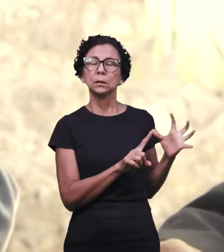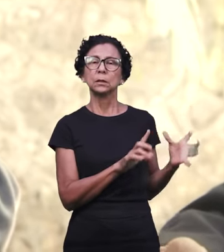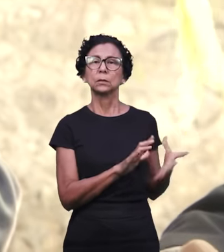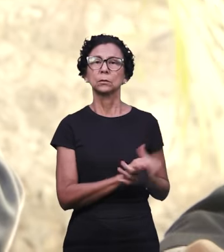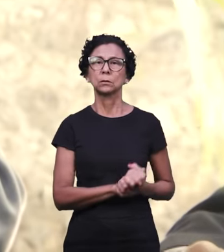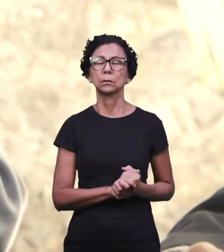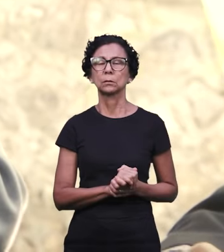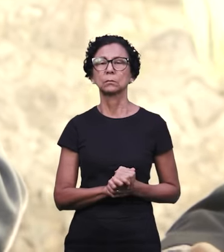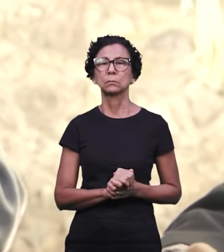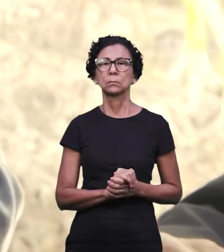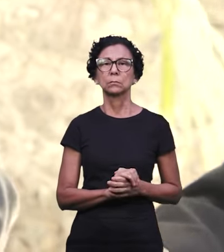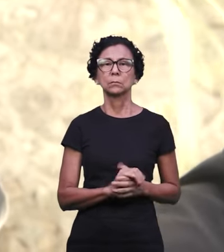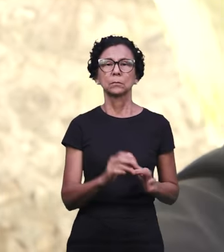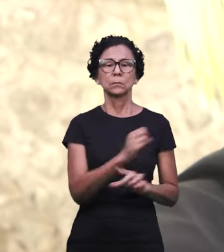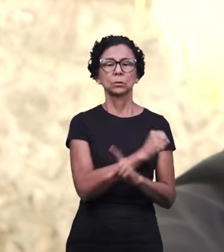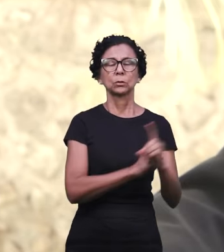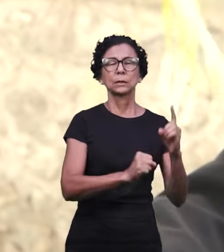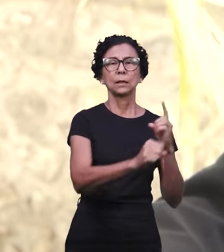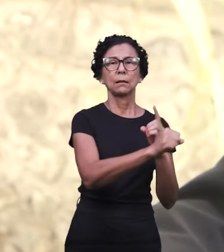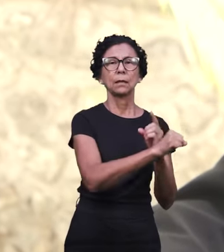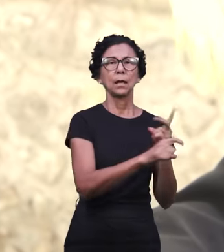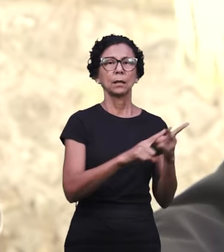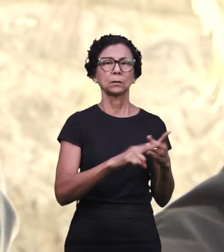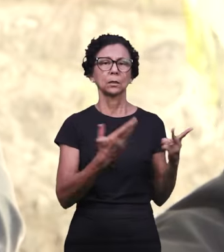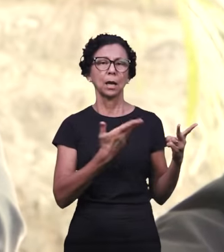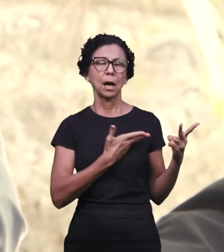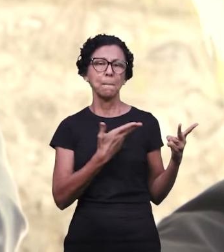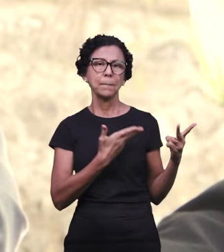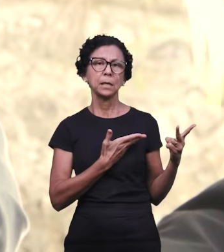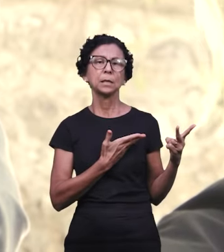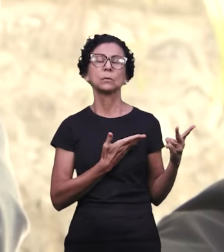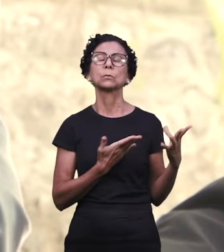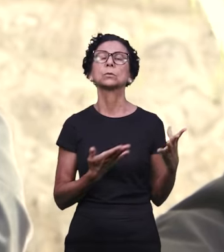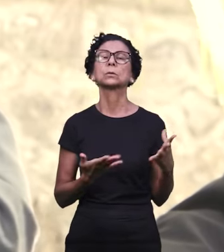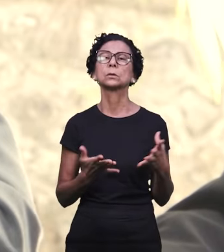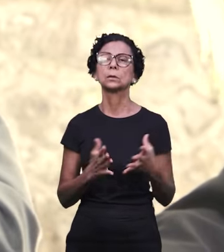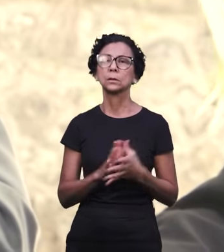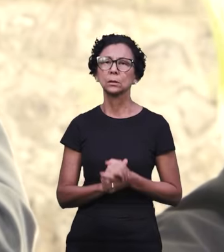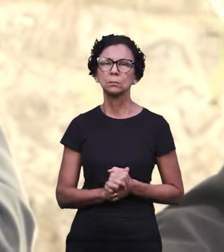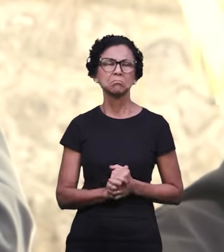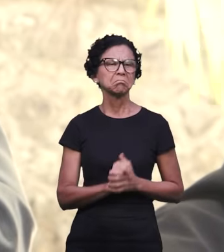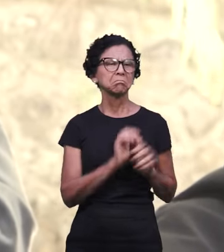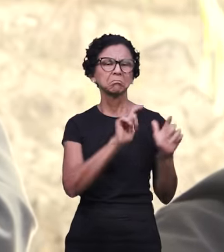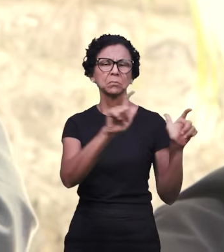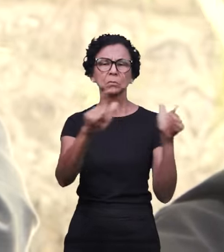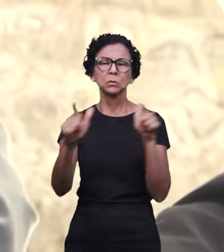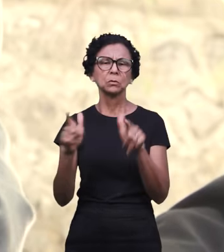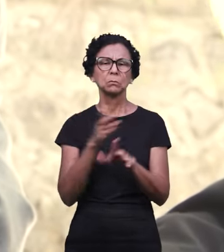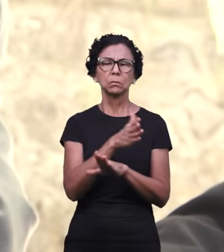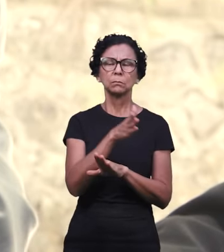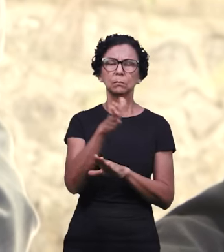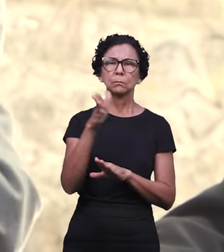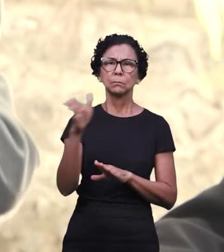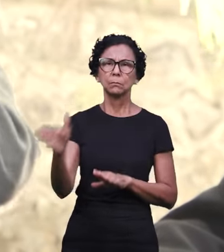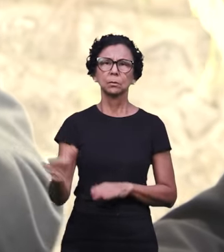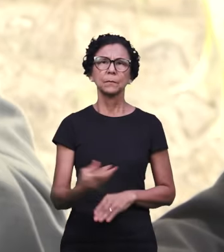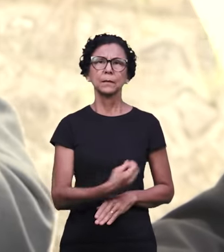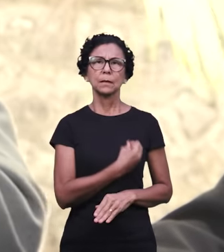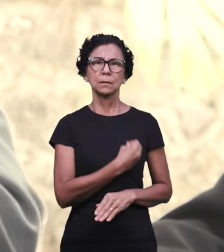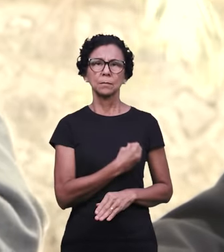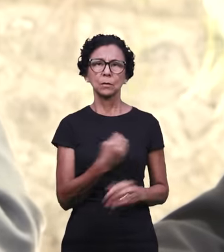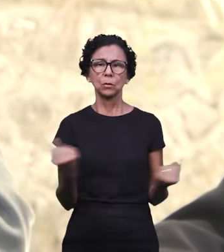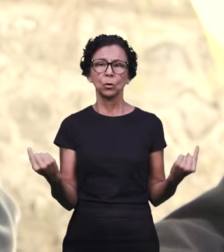nas rodas sociais, nas rodas de amizade, nas repartições, em